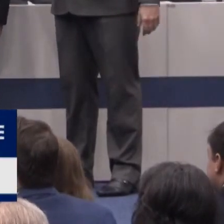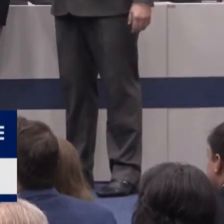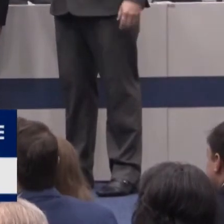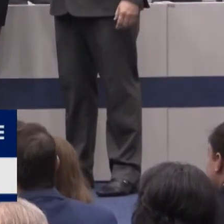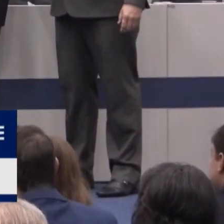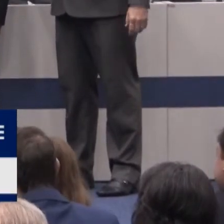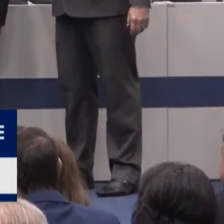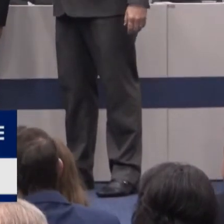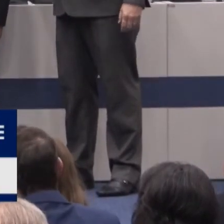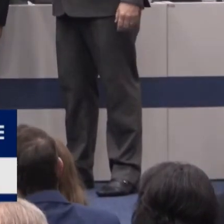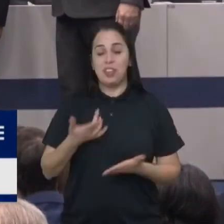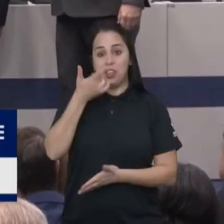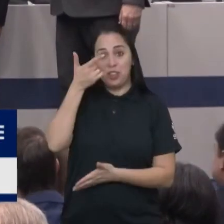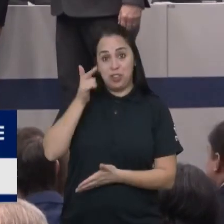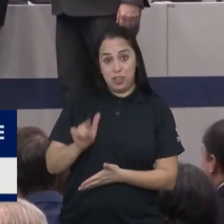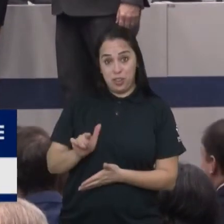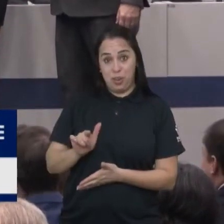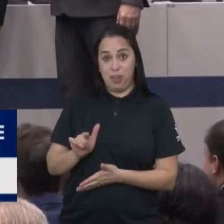agora eu vou, mais uma vez,